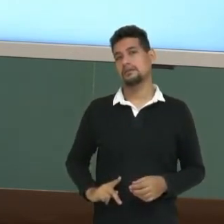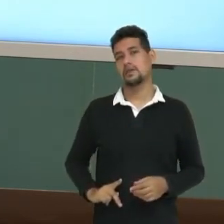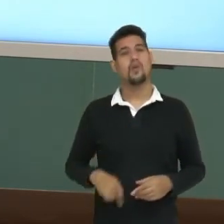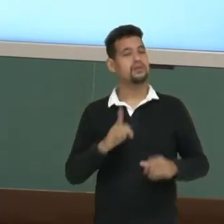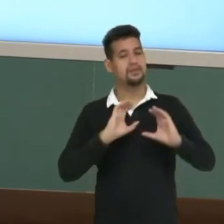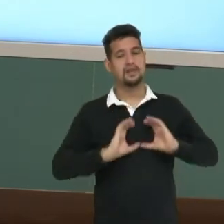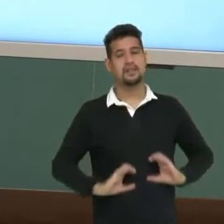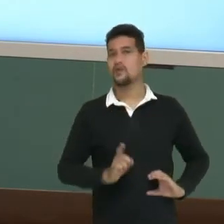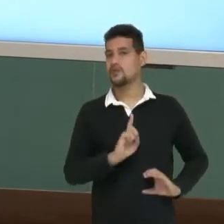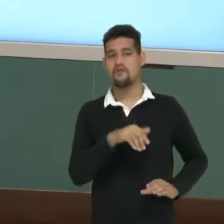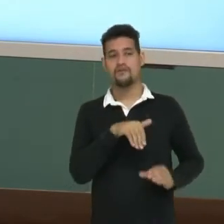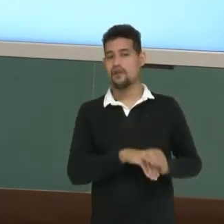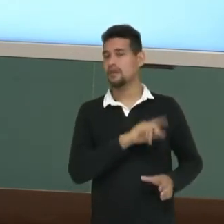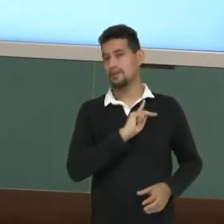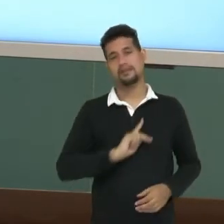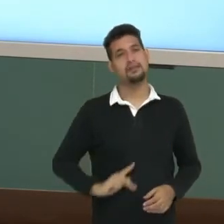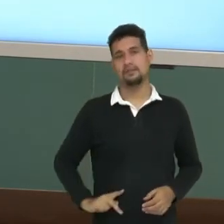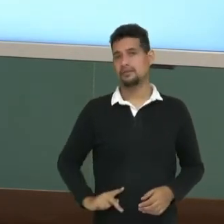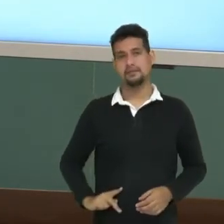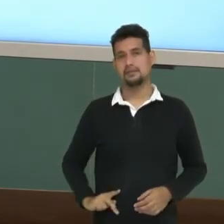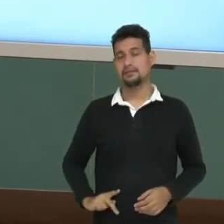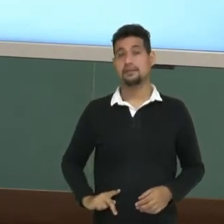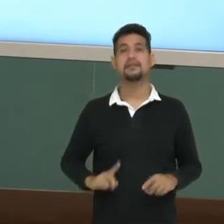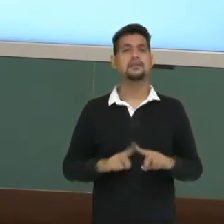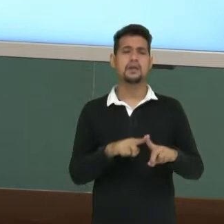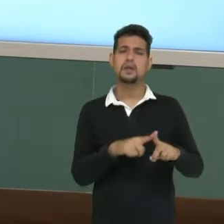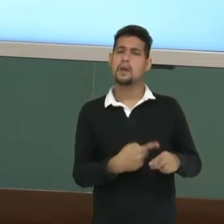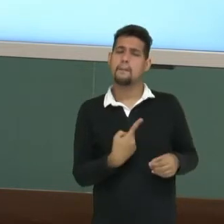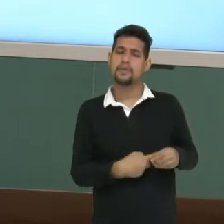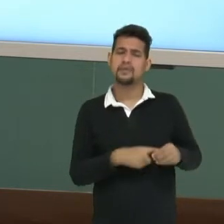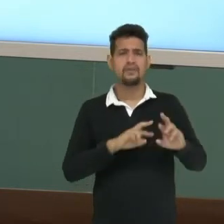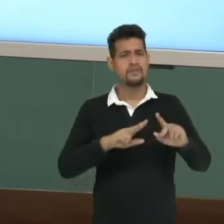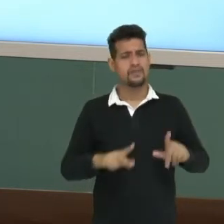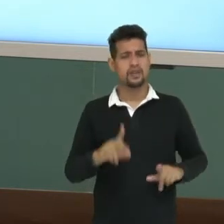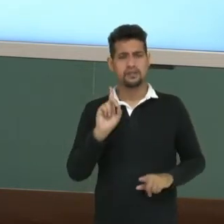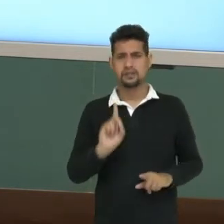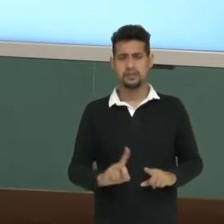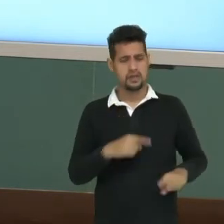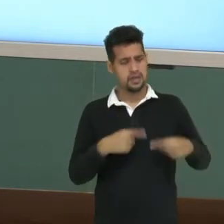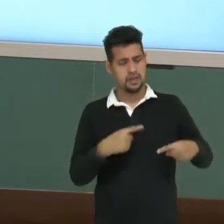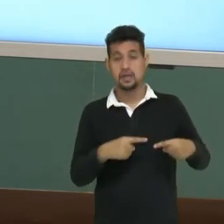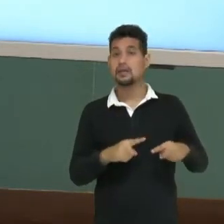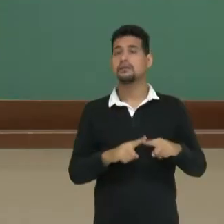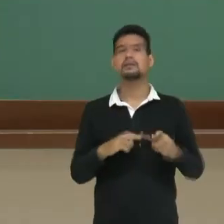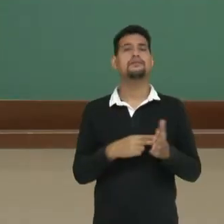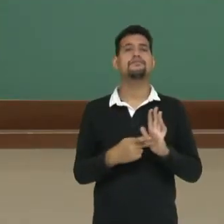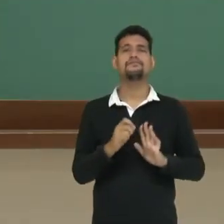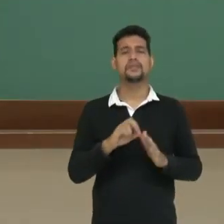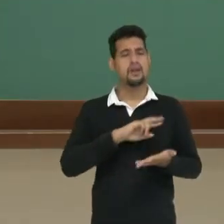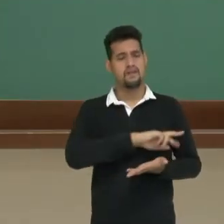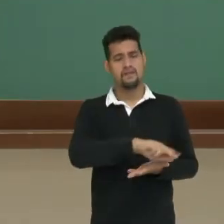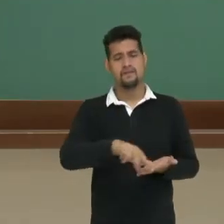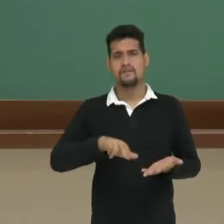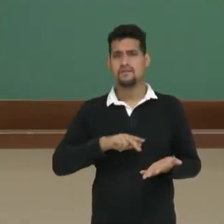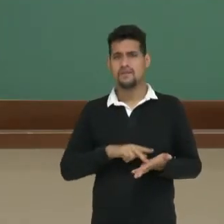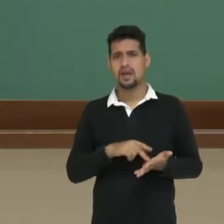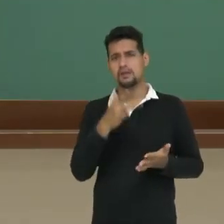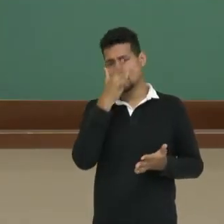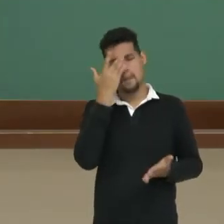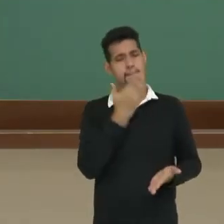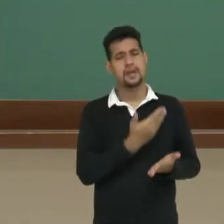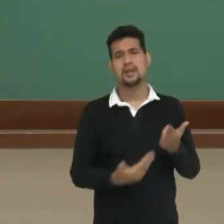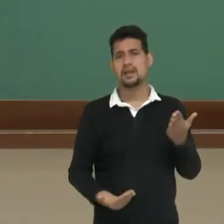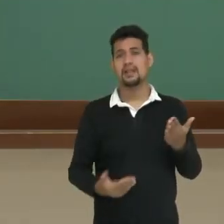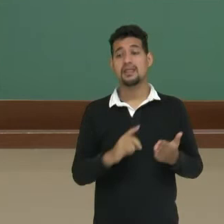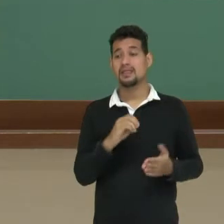não votaria no presidente. Tá? E suspendeu os direitos políticos de vários parlamentares. Isso é, vários deputados perderam por